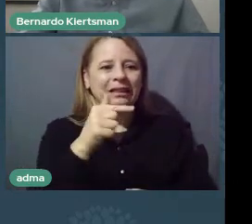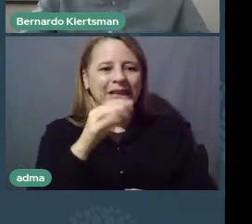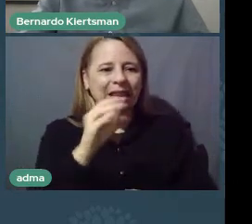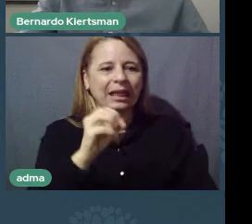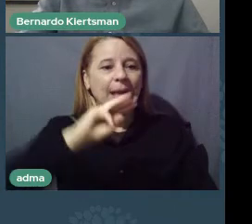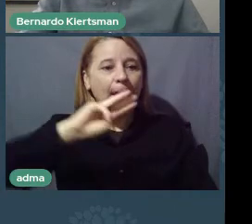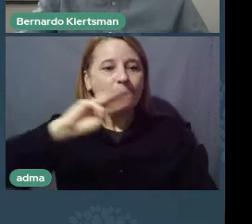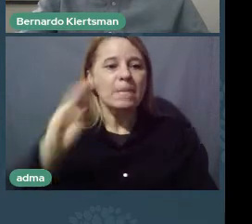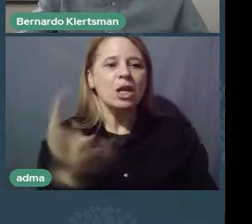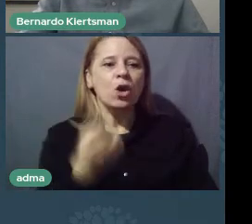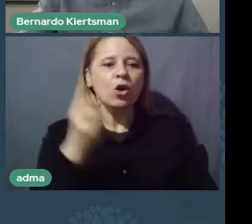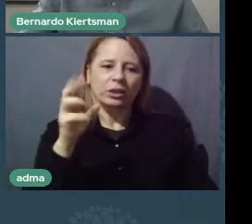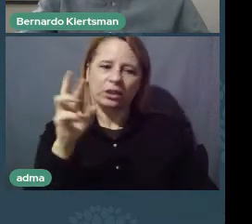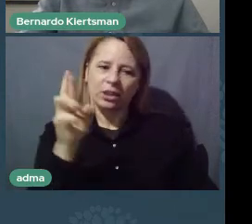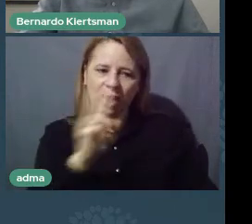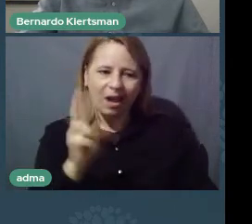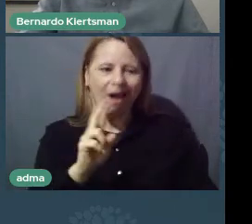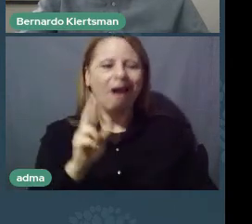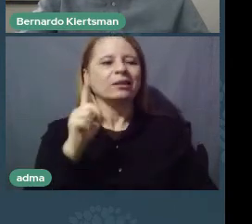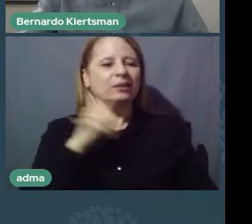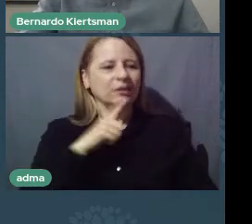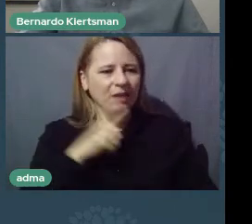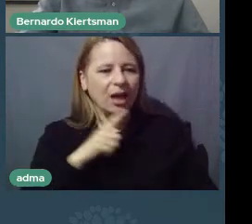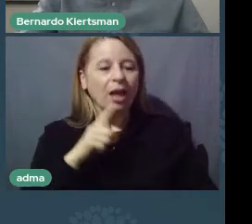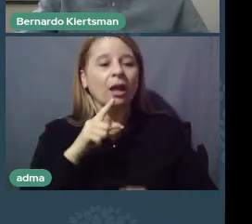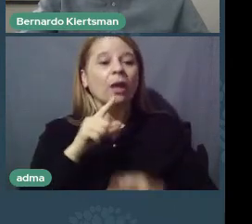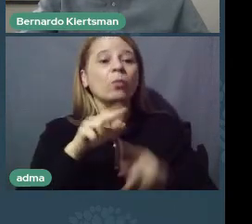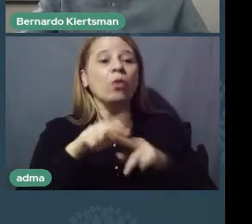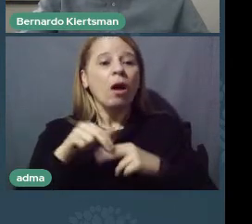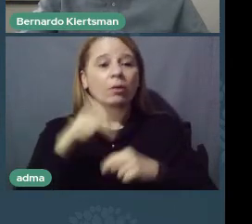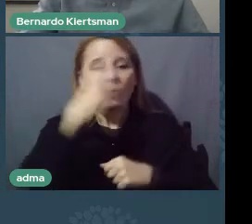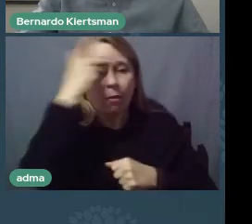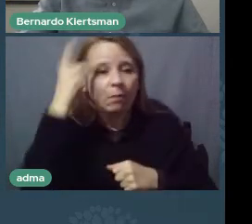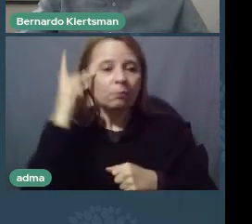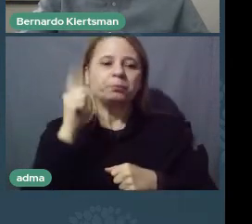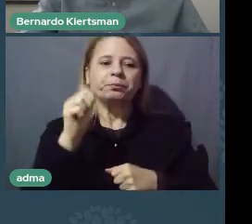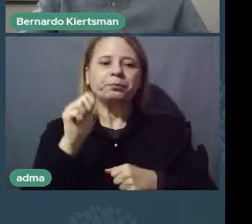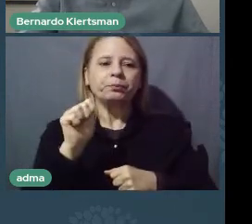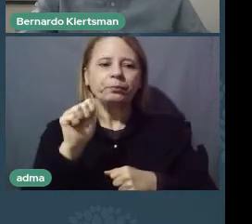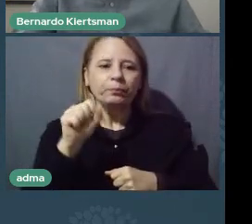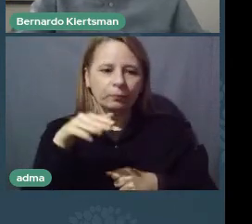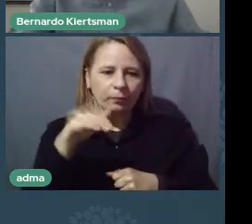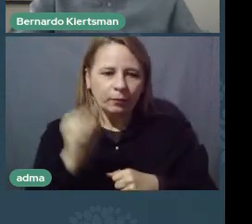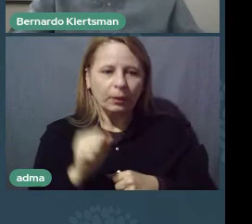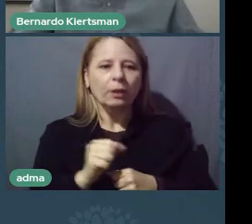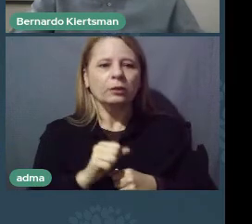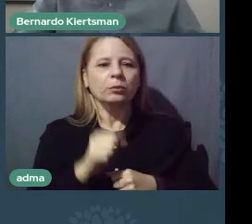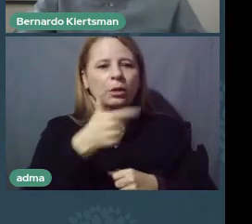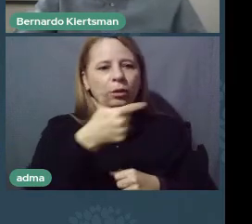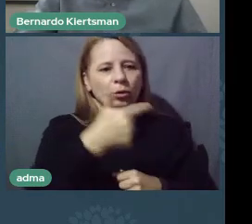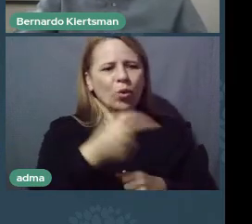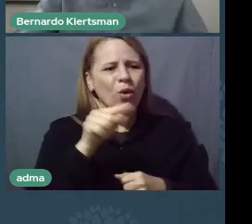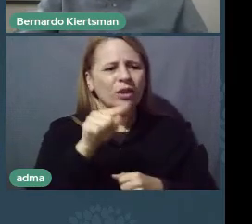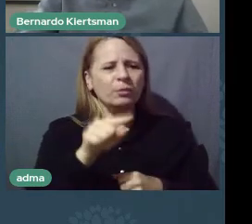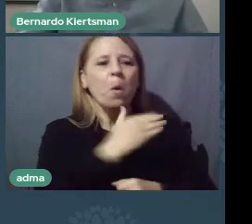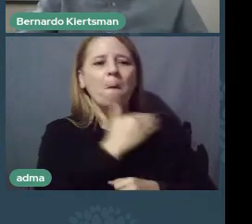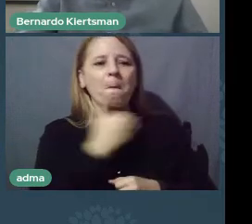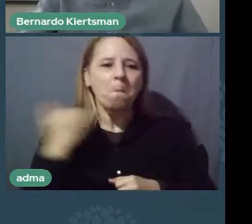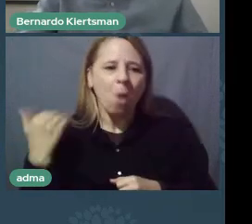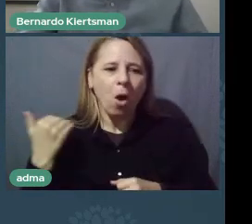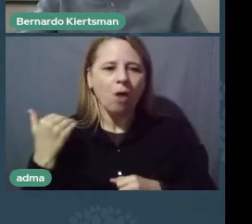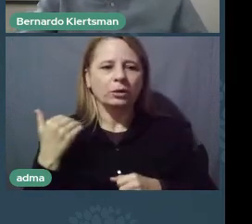reais de gastos anuais com pacientes asmáticos diretamente, aproximadamente 2 mil mortes por ano,